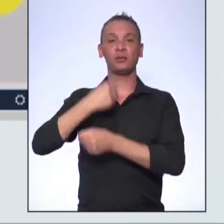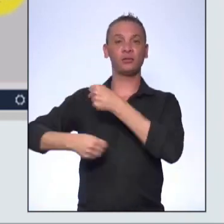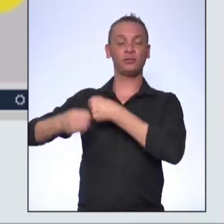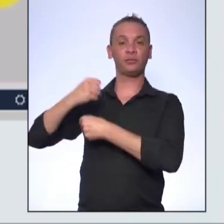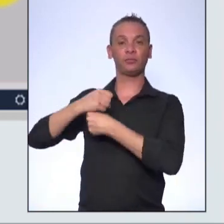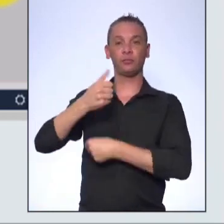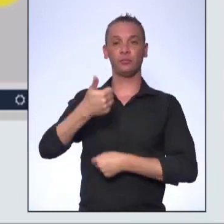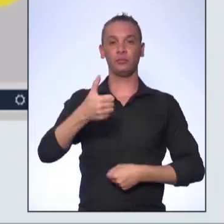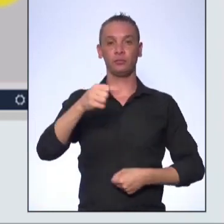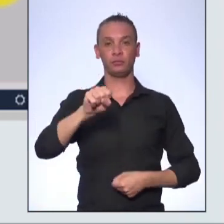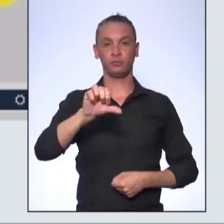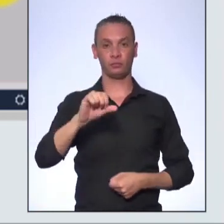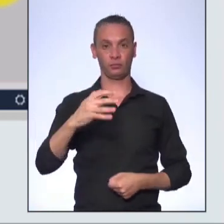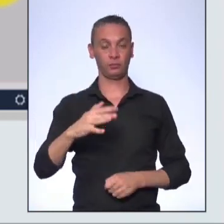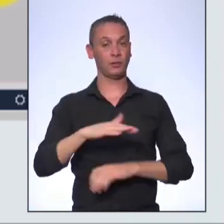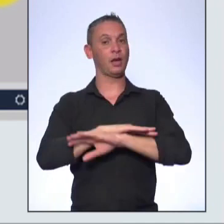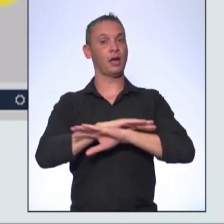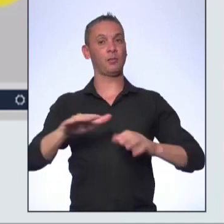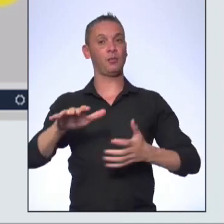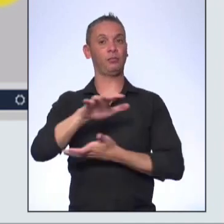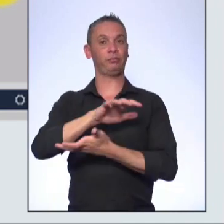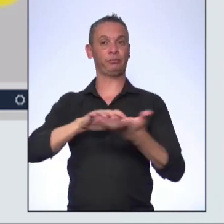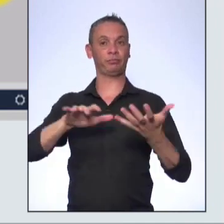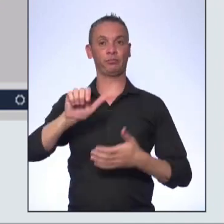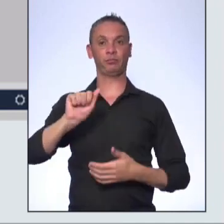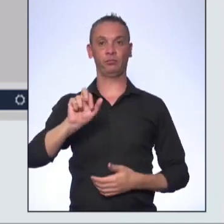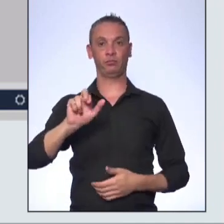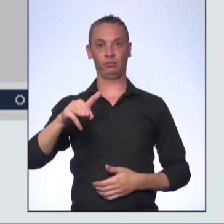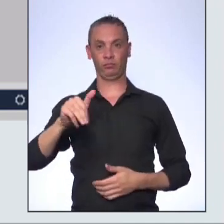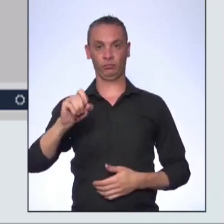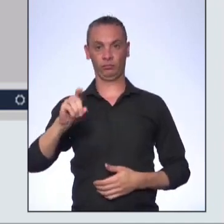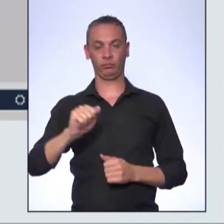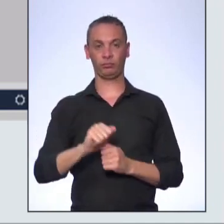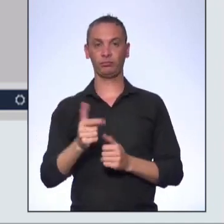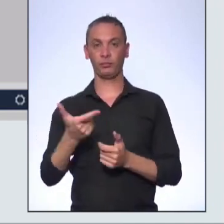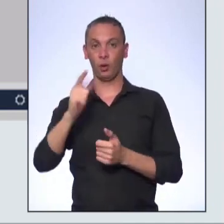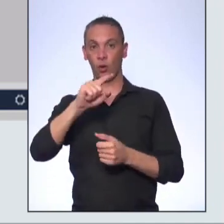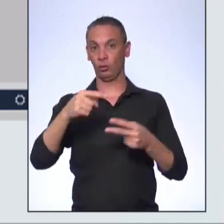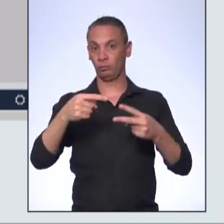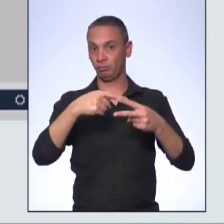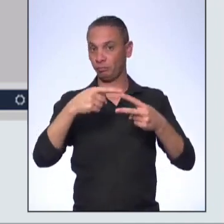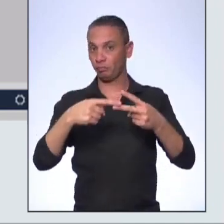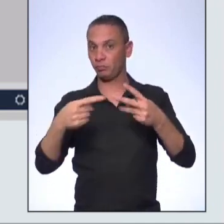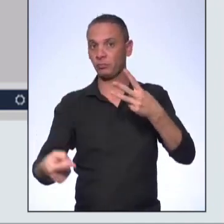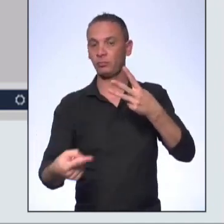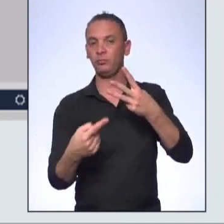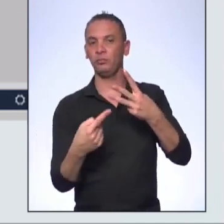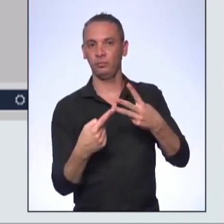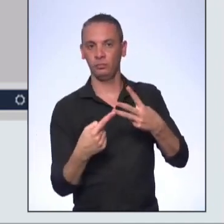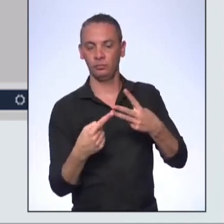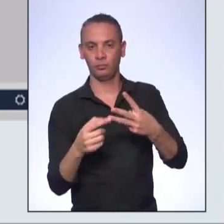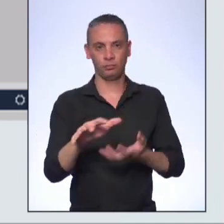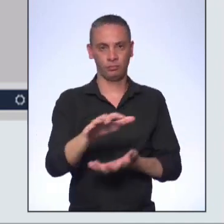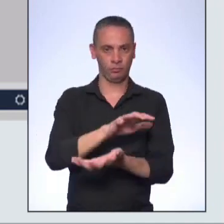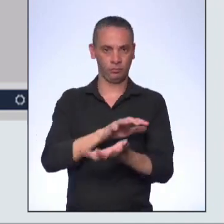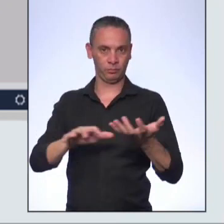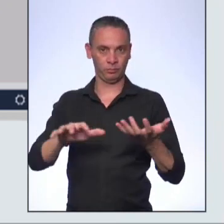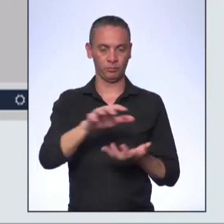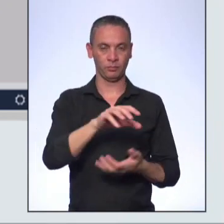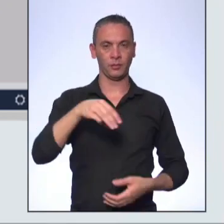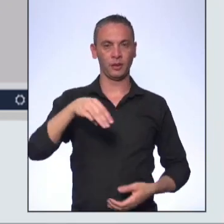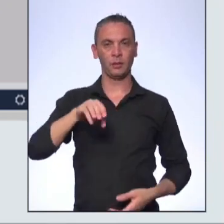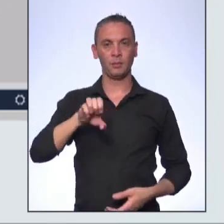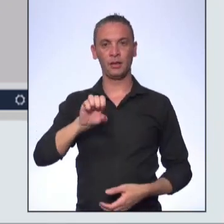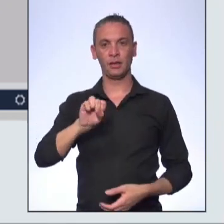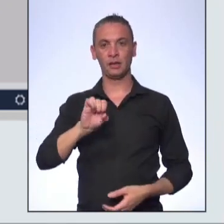fim à Revolta da Armada. Vamos partir agora para a análise dos movimentos messiânicos ocorridos na República